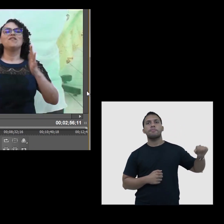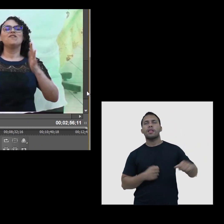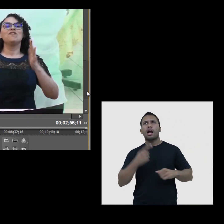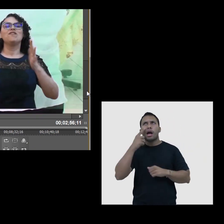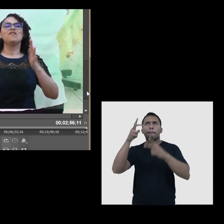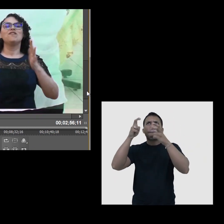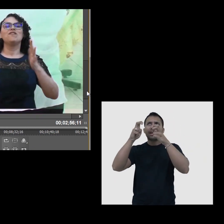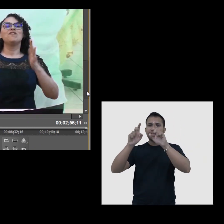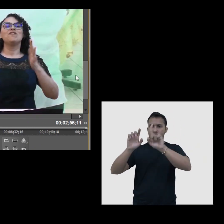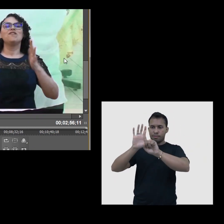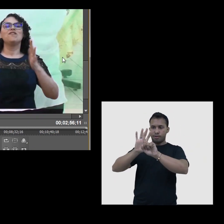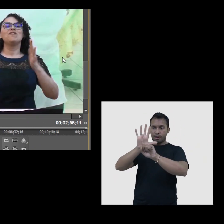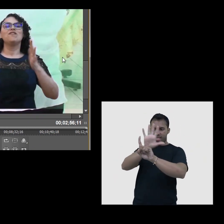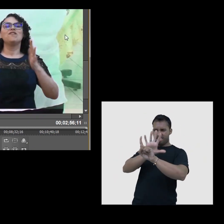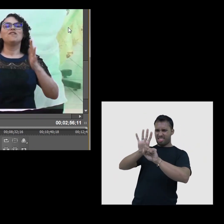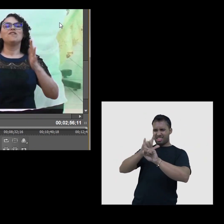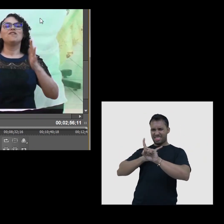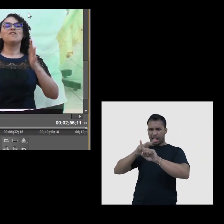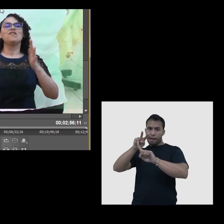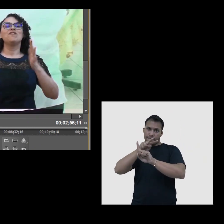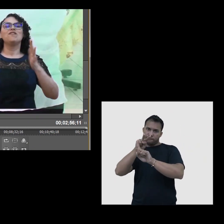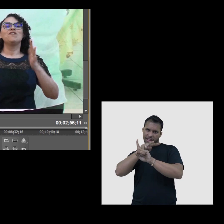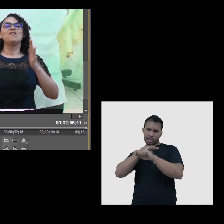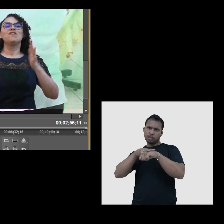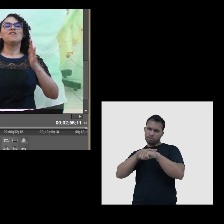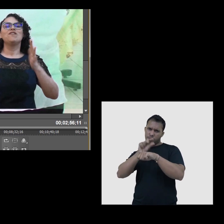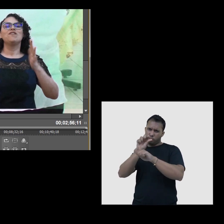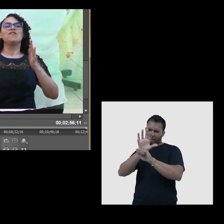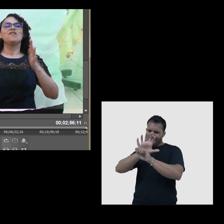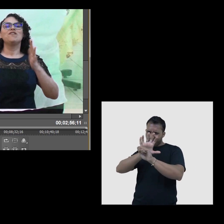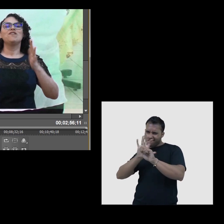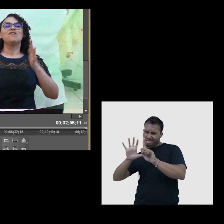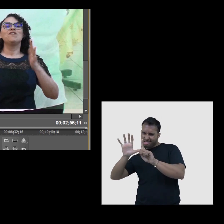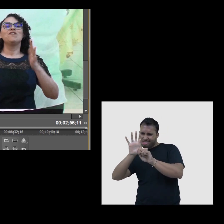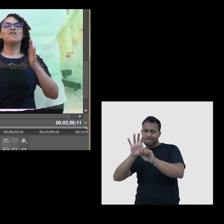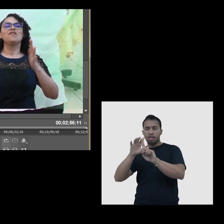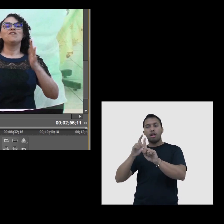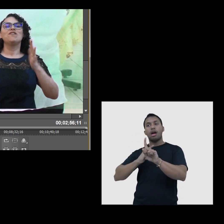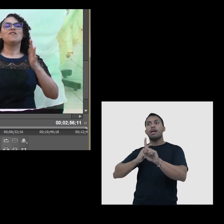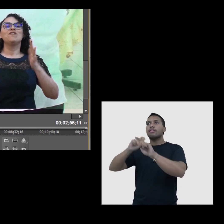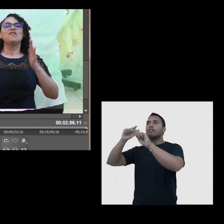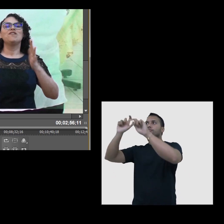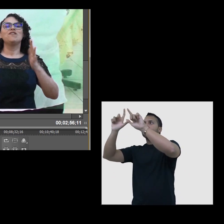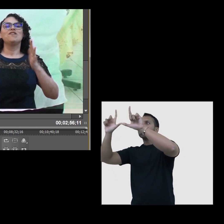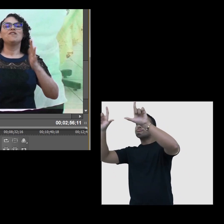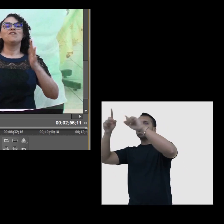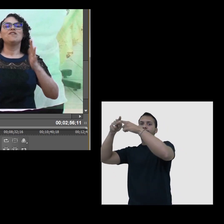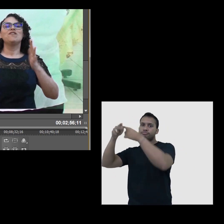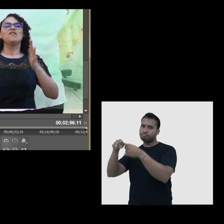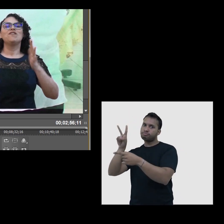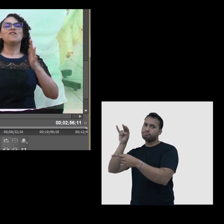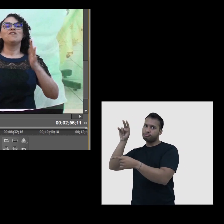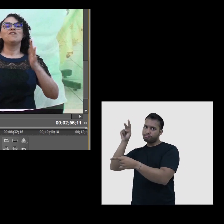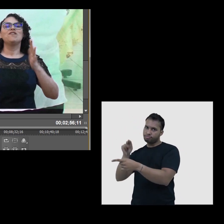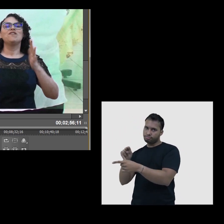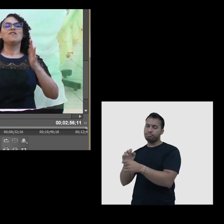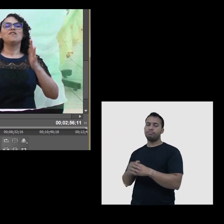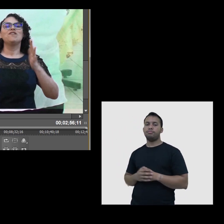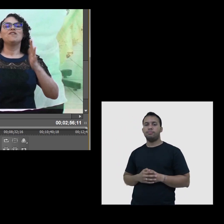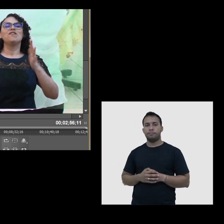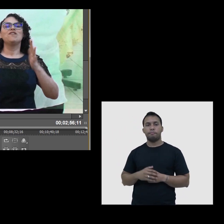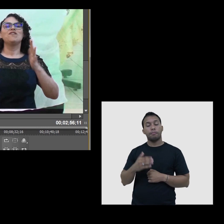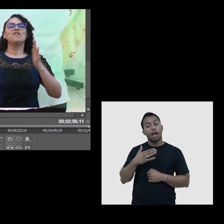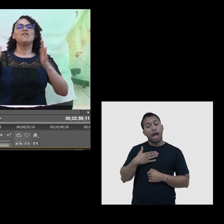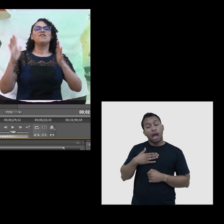A gente percebe aqui que ainda tem um pouco desse verde ainda está aqui, né? Então, para isso a gente tem várias propriedades aqui que a gente pode alterar.